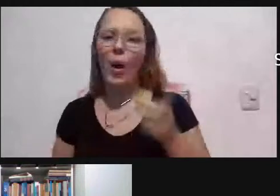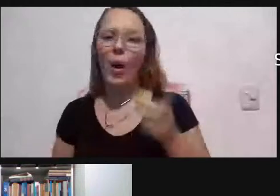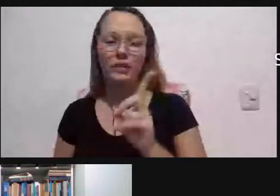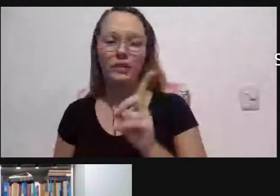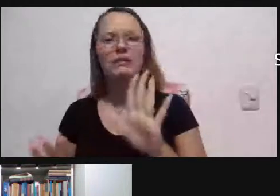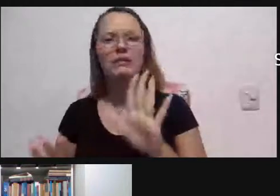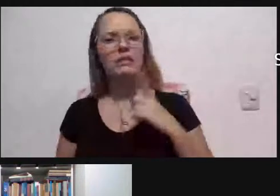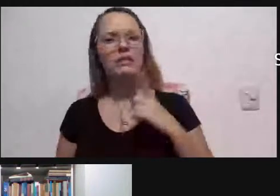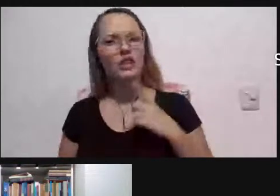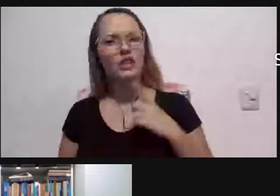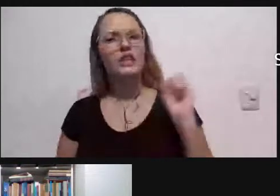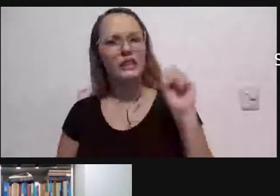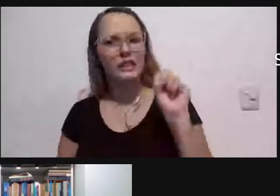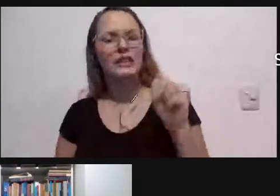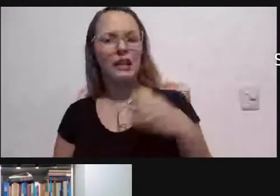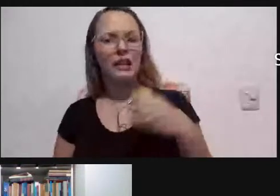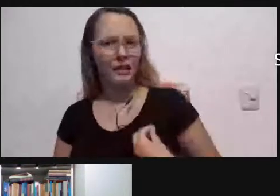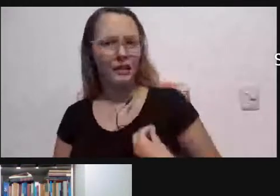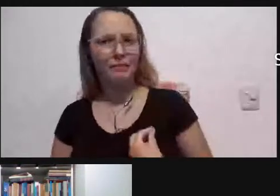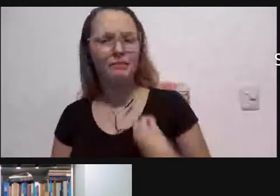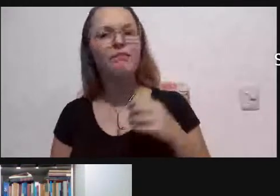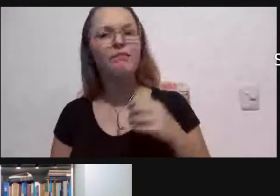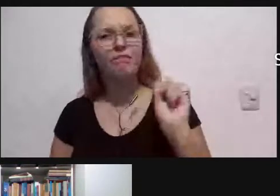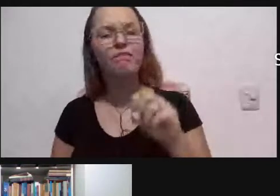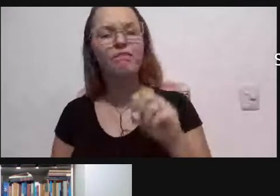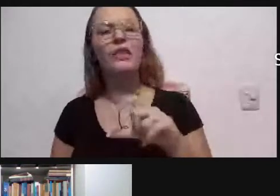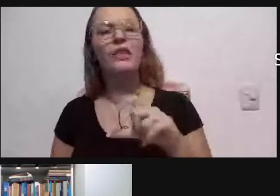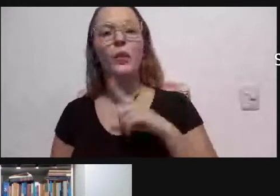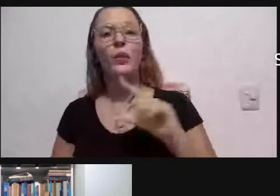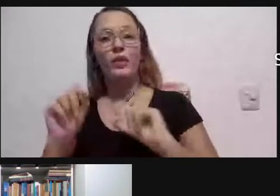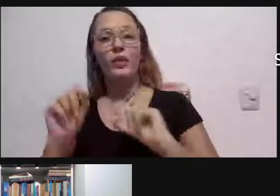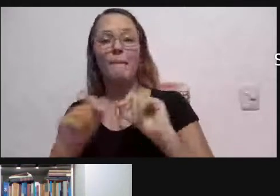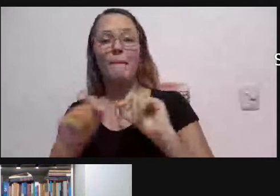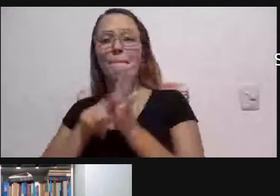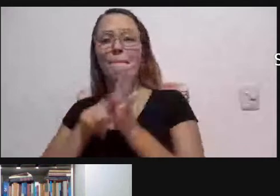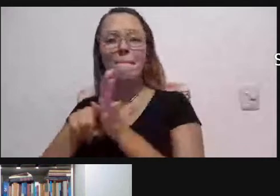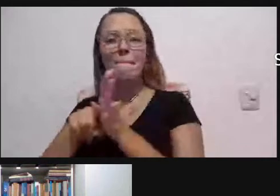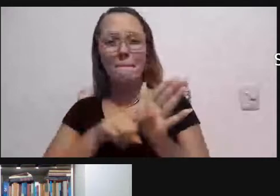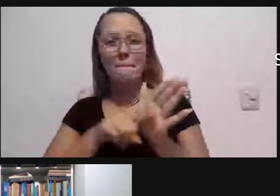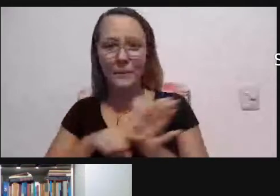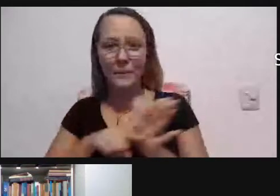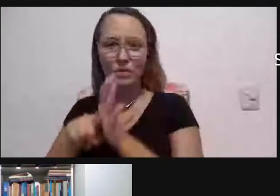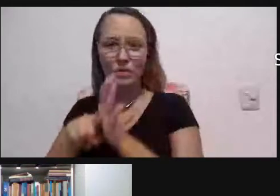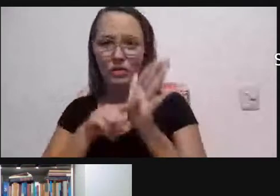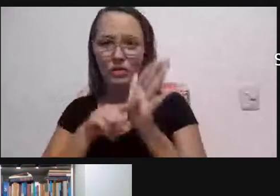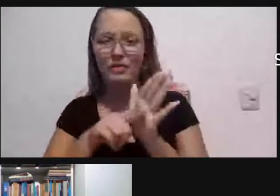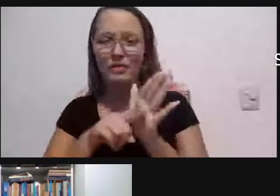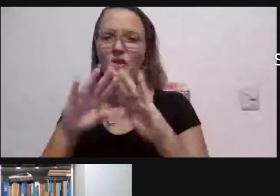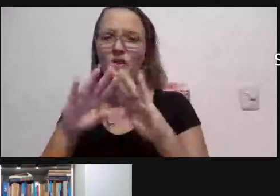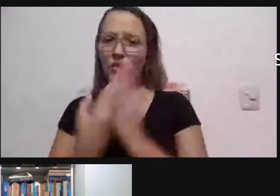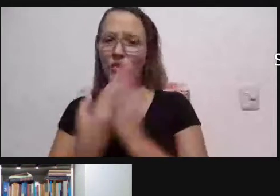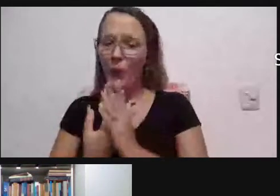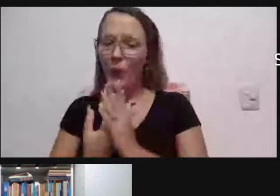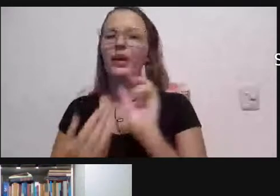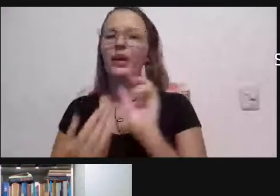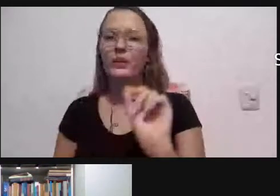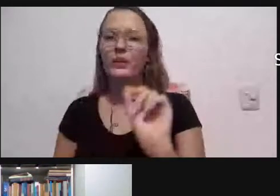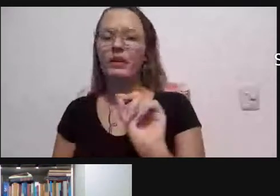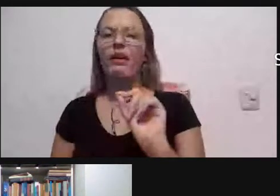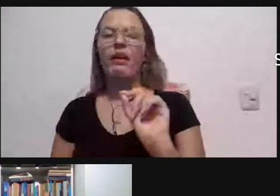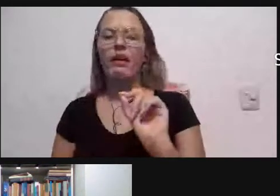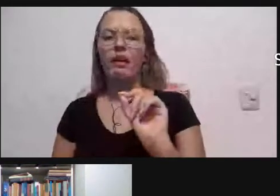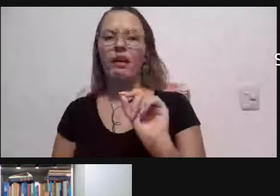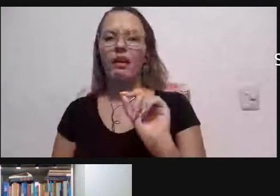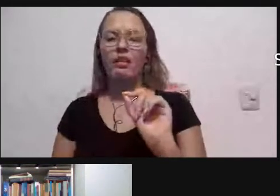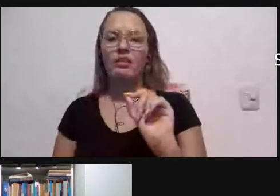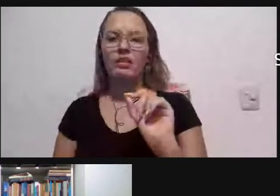escolas que são, mas são bem recentes, né? São do século, final do século XX, começo do XXI. Escolas de terreiro,